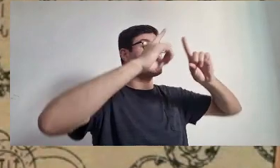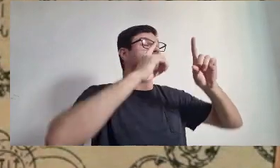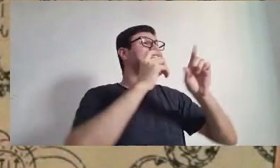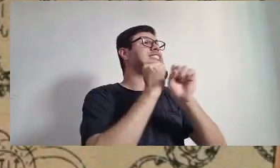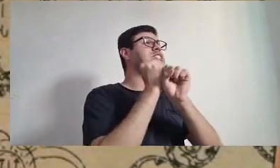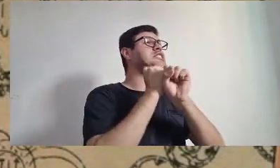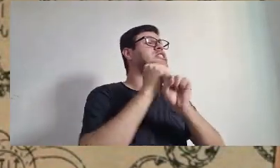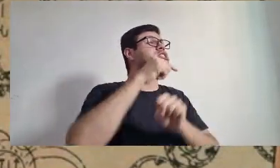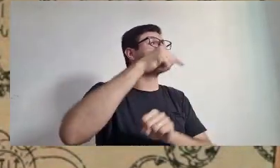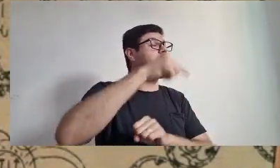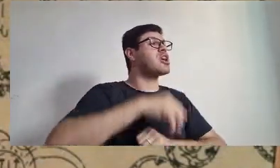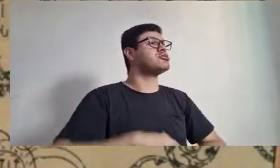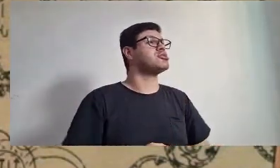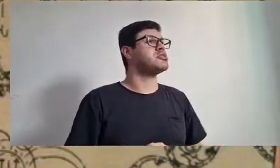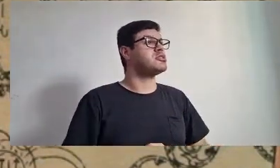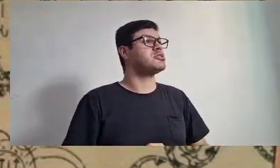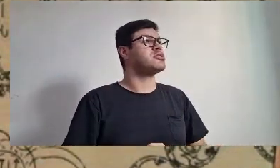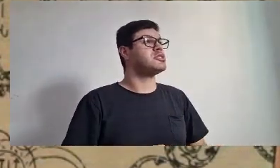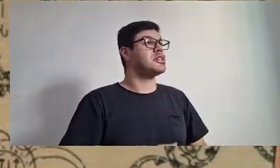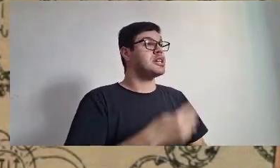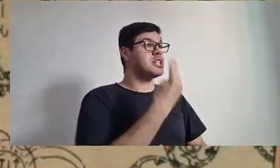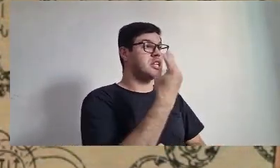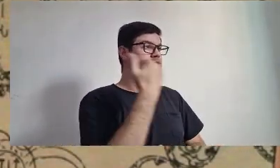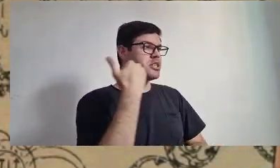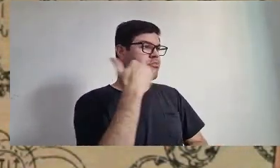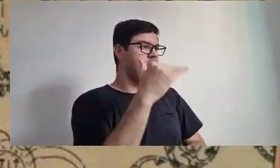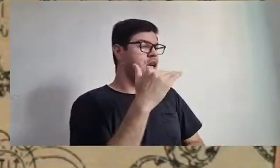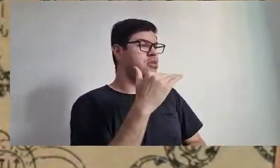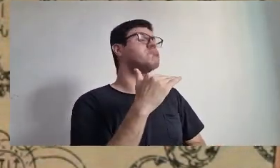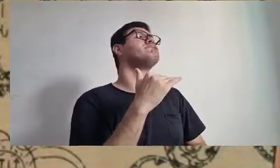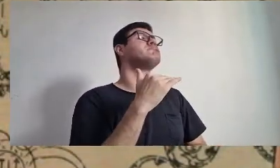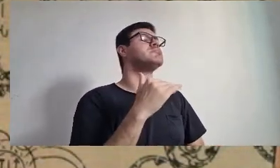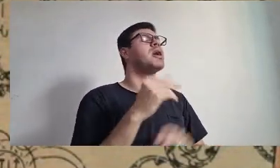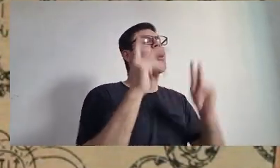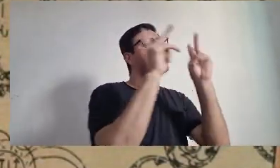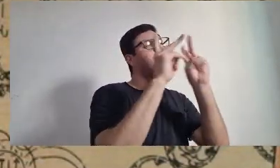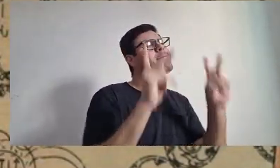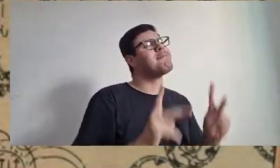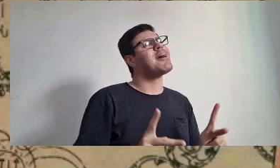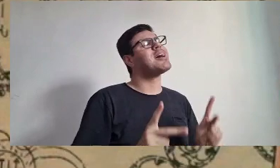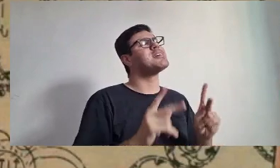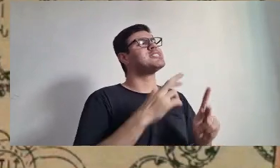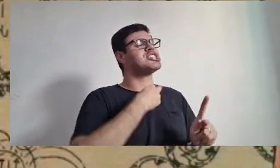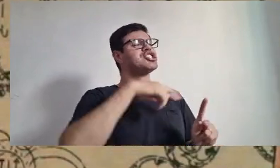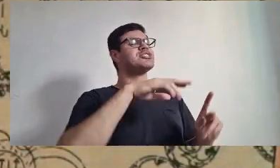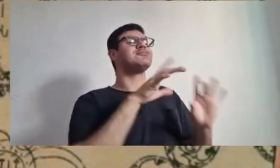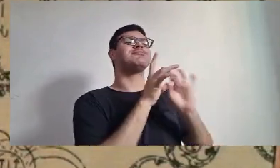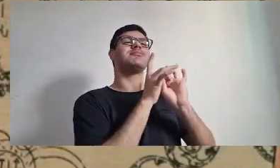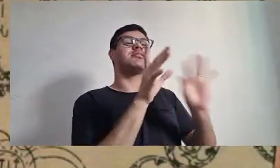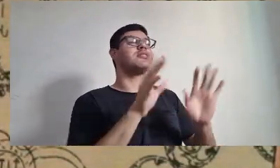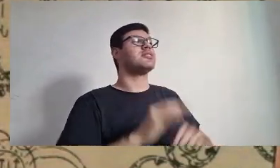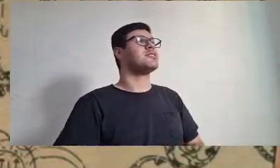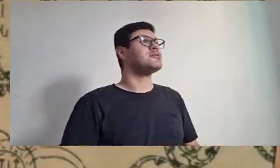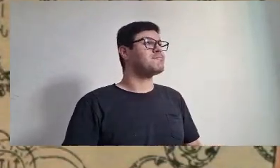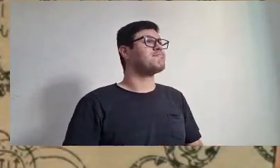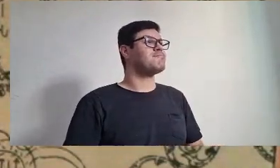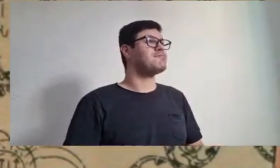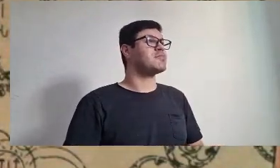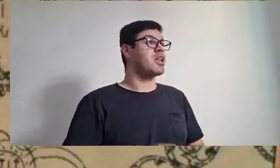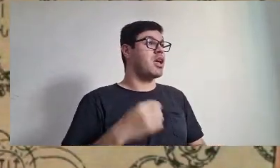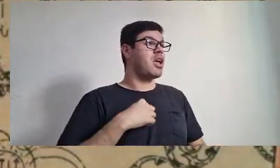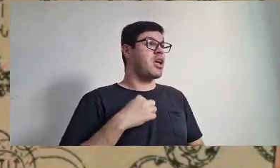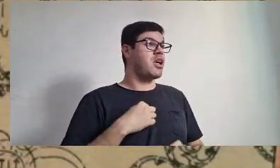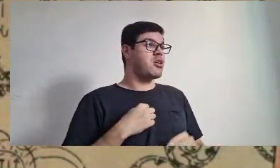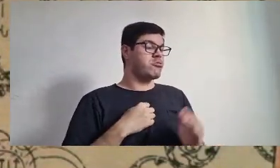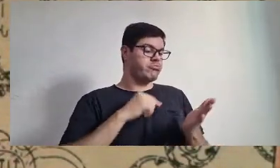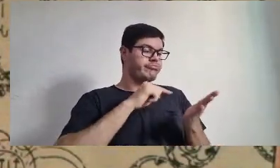meio vai ter paz, né? Vai dar até liberdade religiosa. No final de 3 anos e meio, eu estou me fundamentando